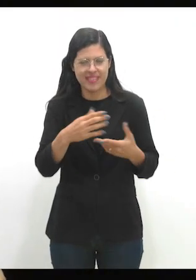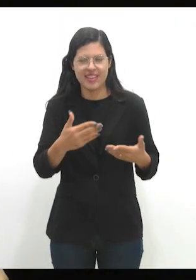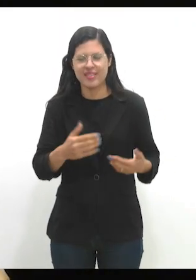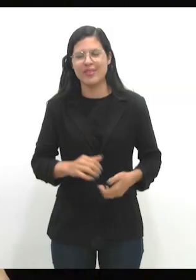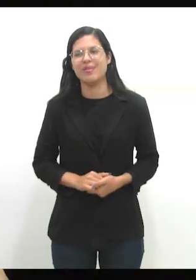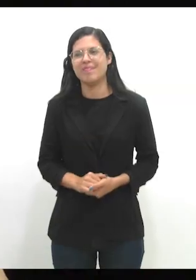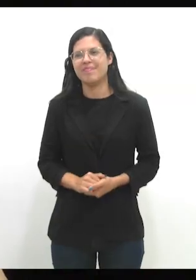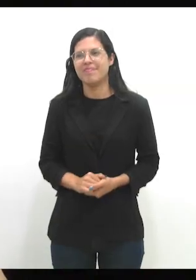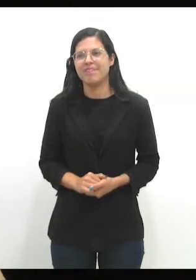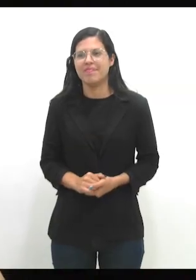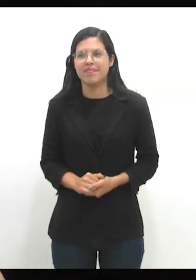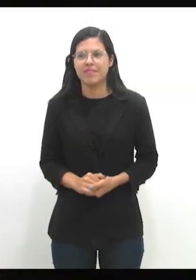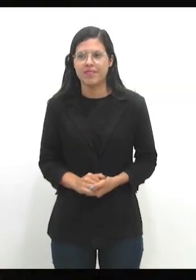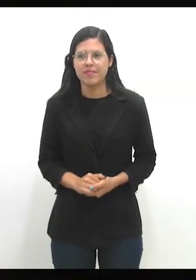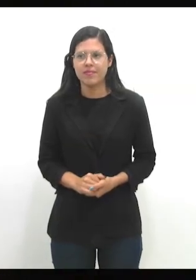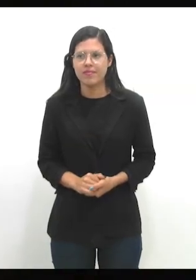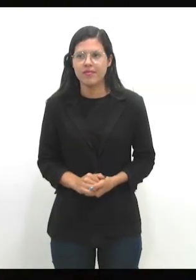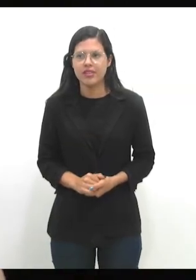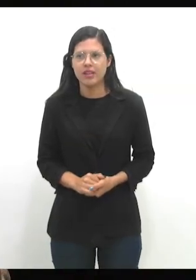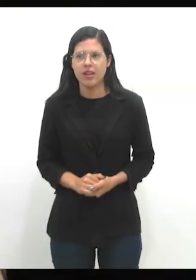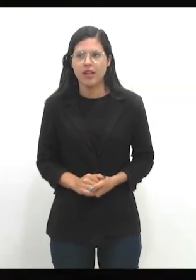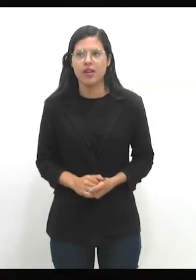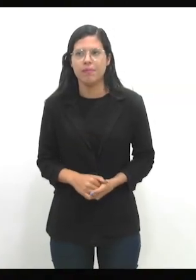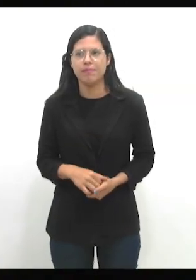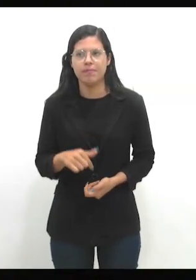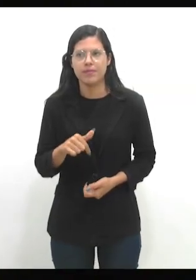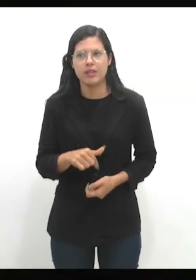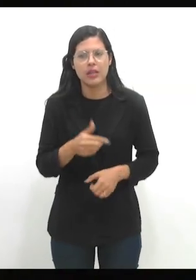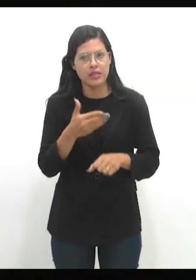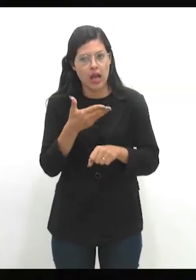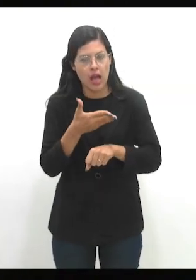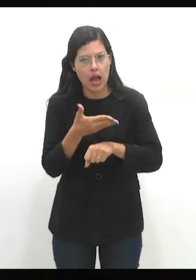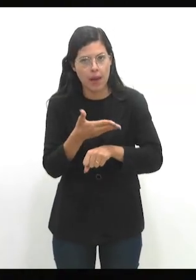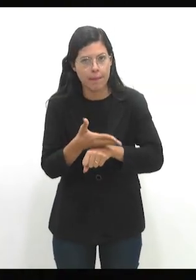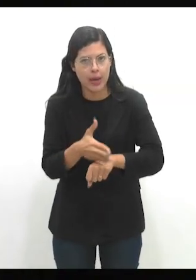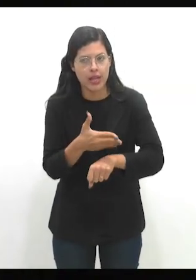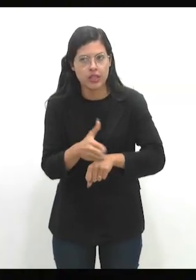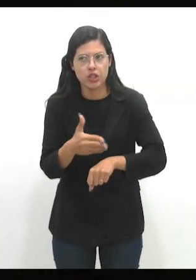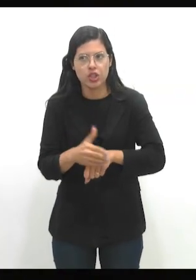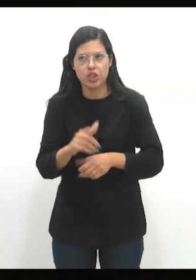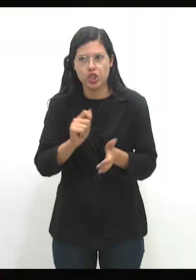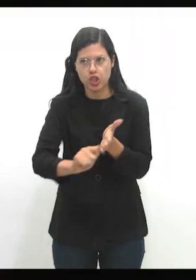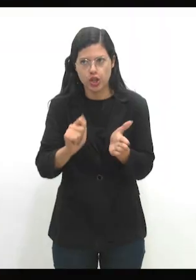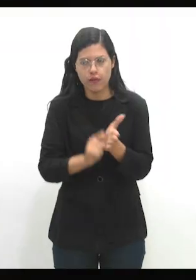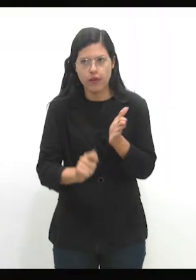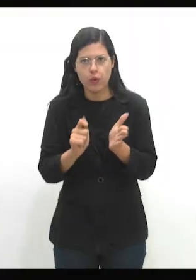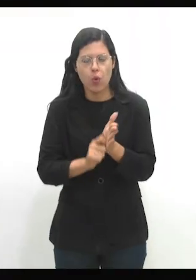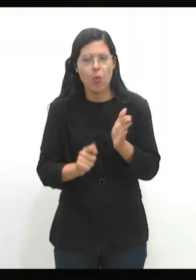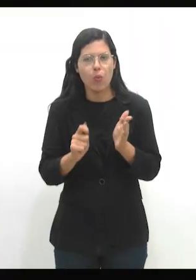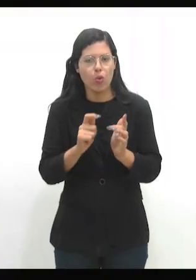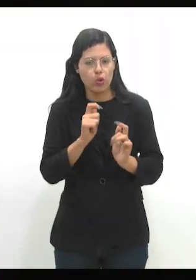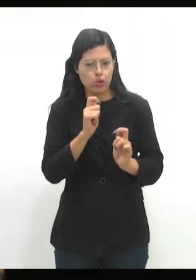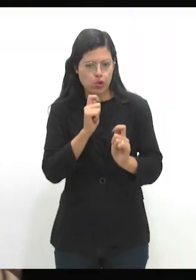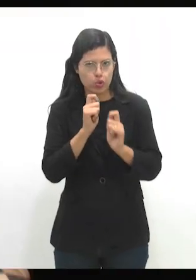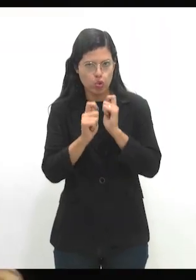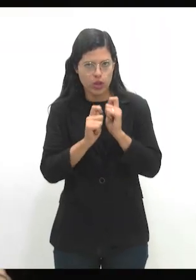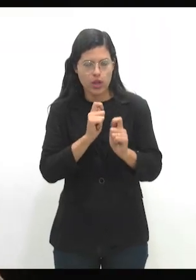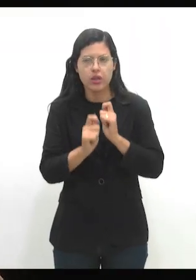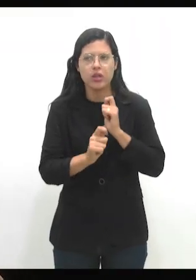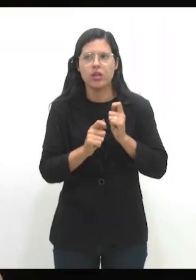é? Essa maestria que você tem de escrever como jornalista foi para a tua